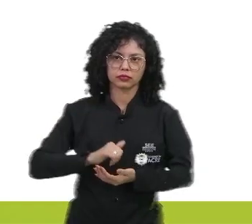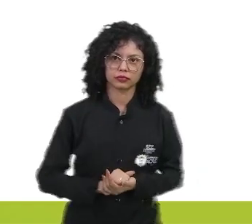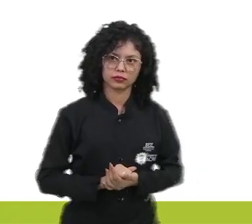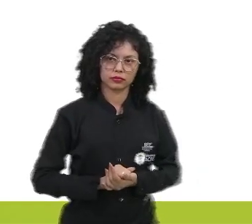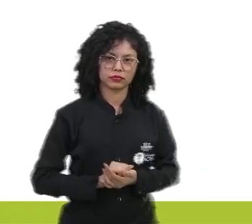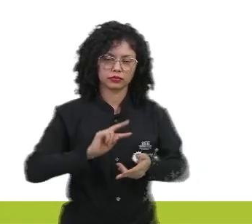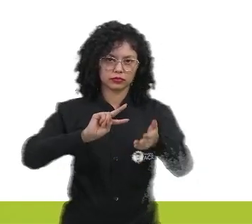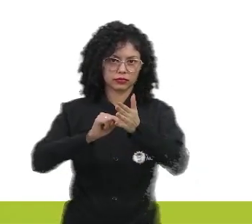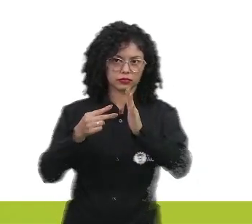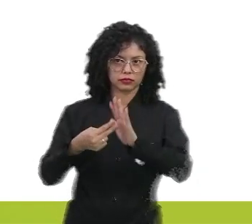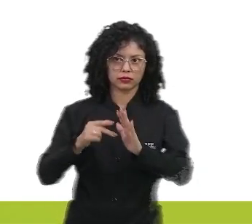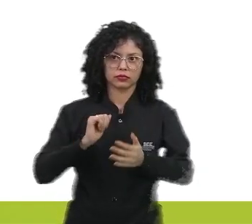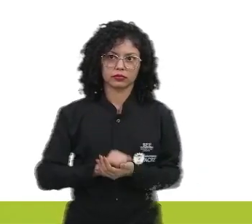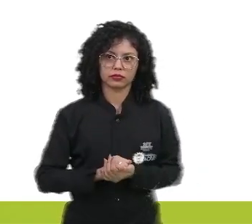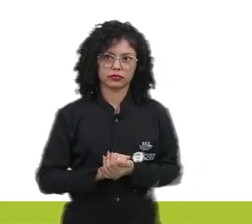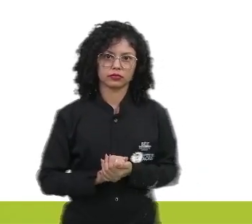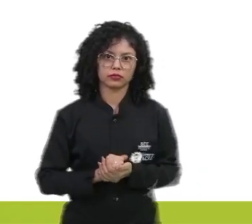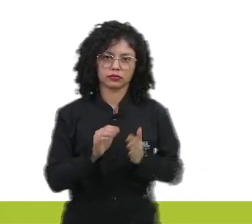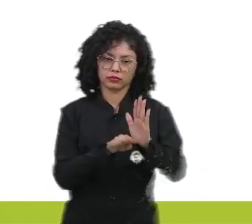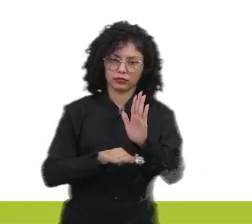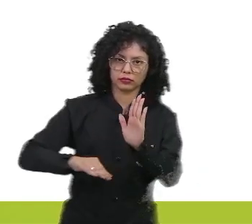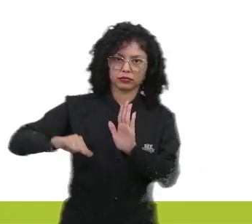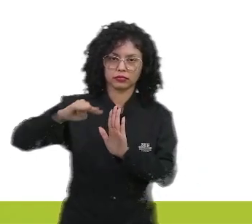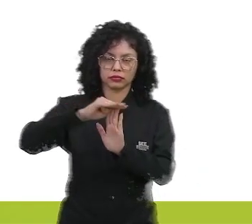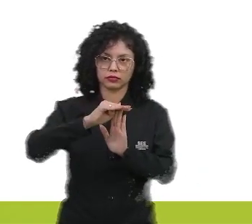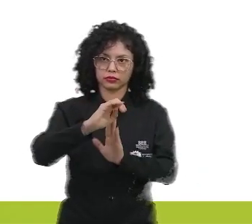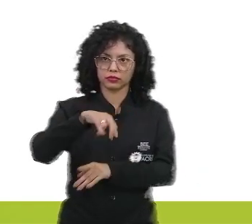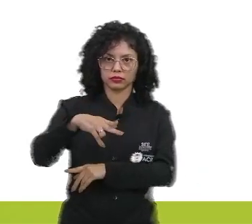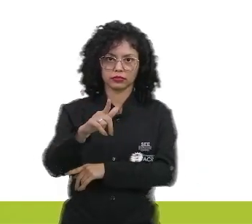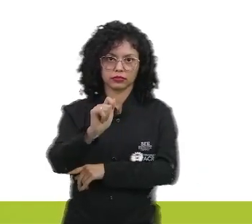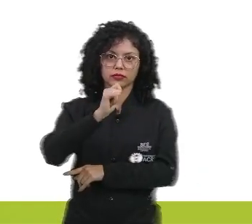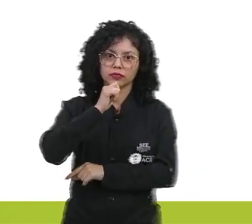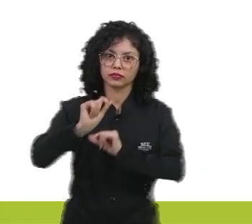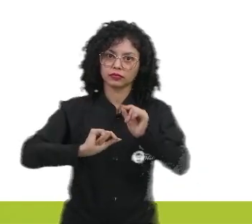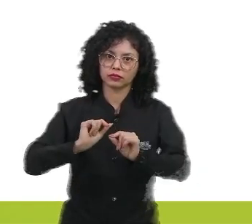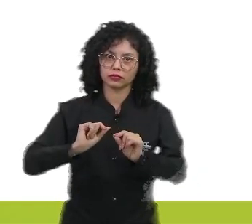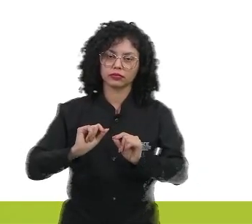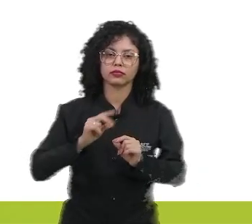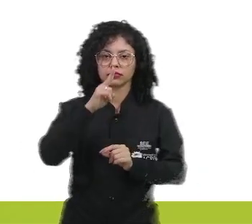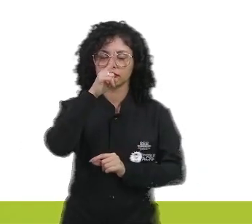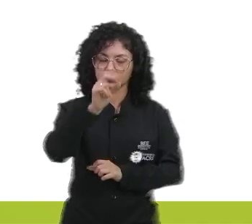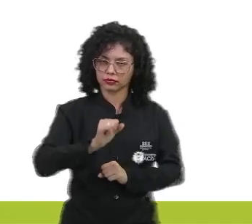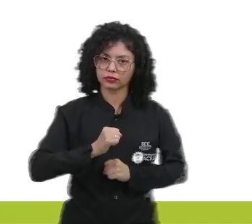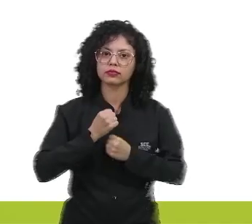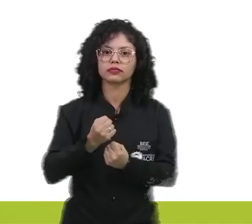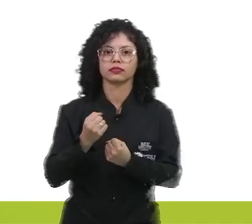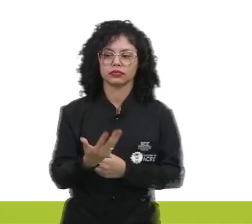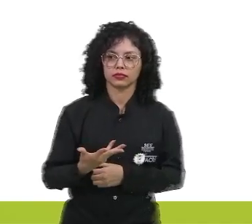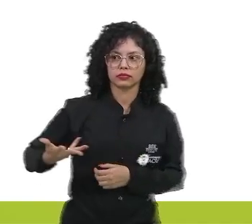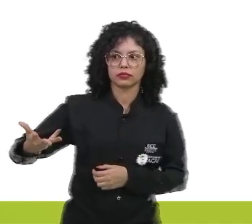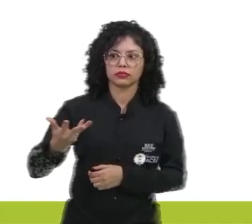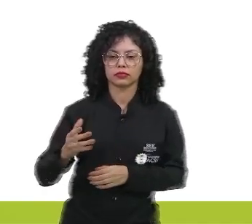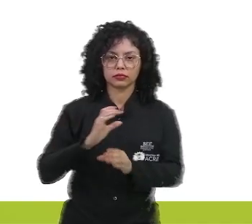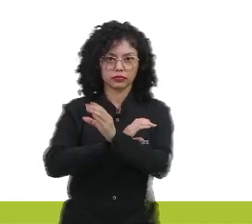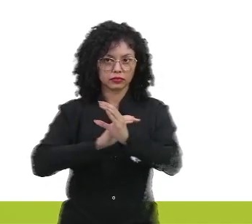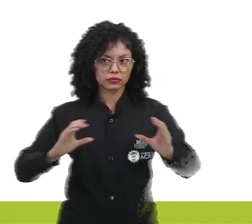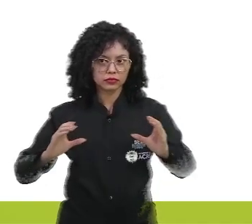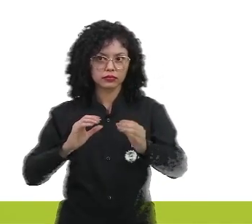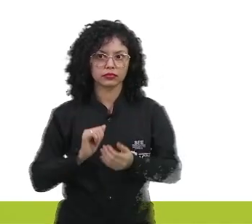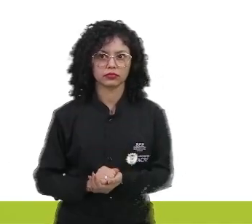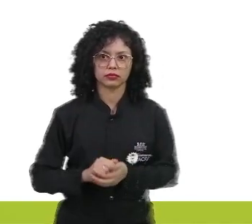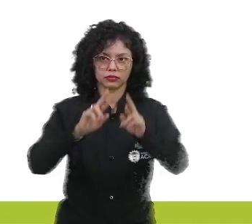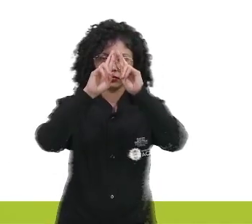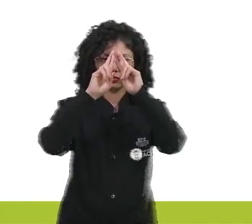né, significativos e elevação da moral, justamente nesse fortalecimento com base na confiança e